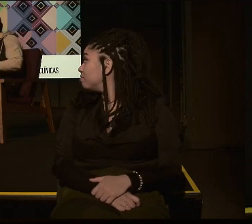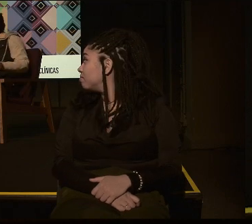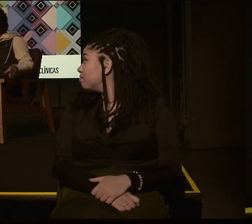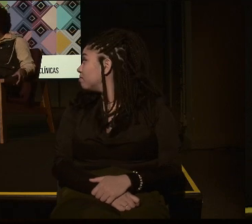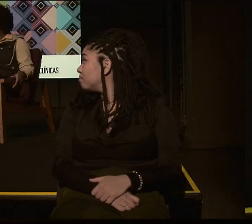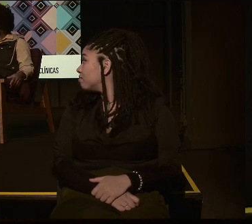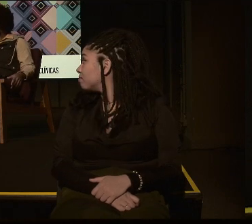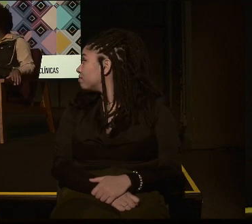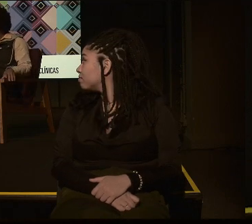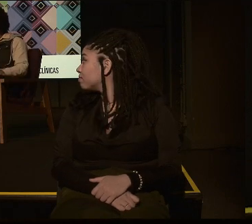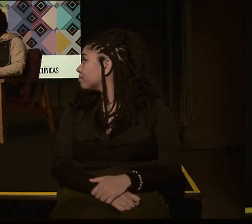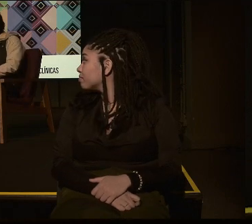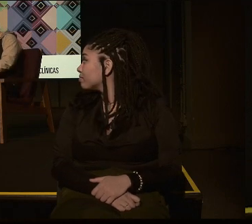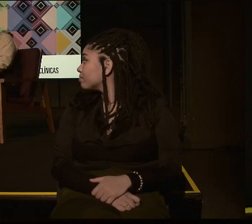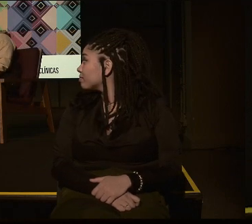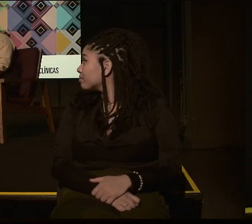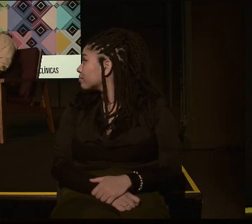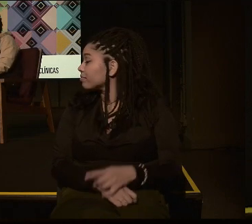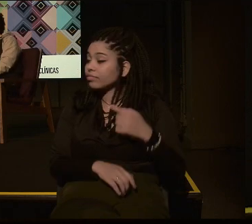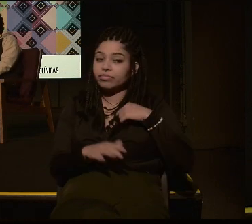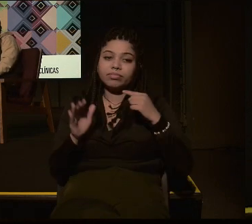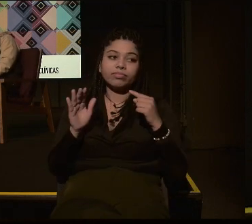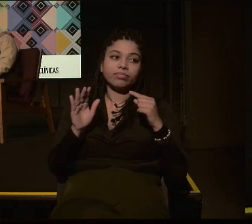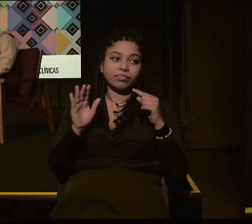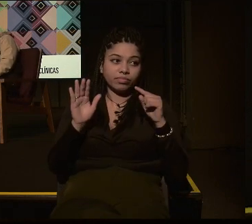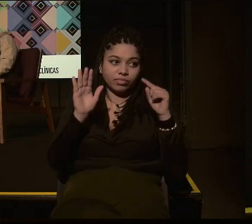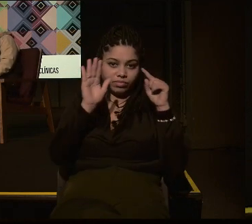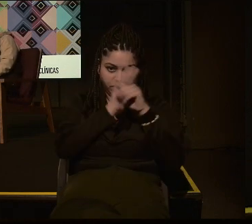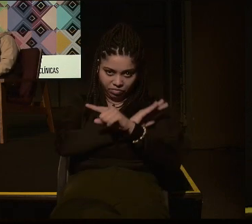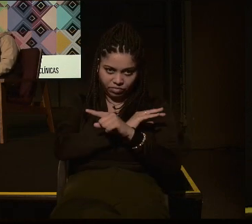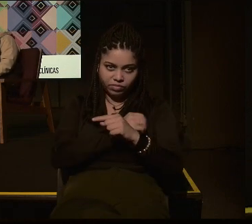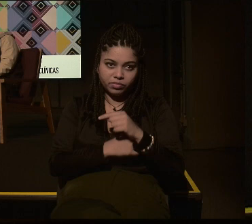Emi, queria te perguntar uma coisa, que é o seguinte.